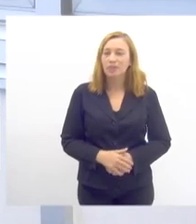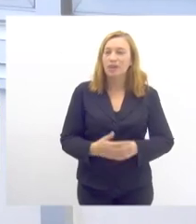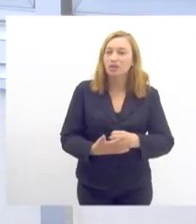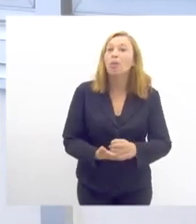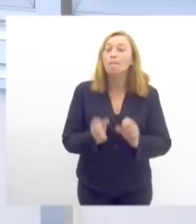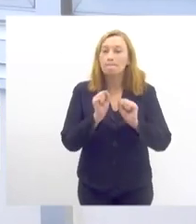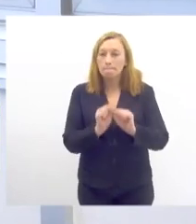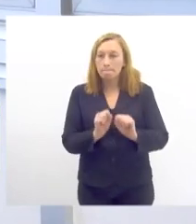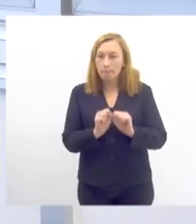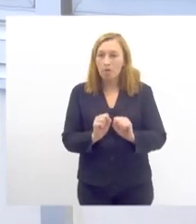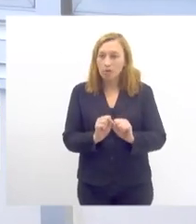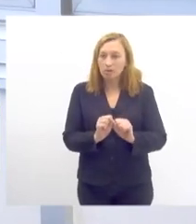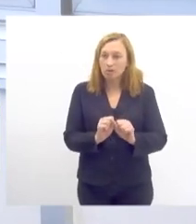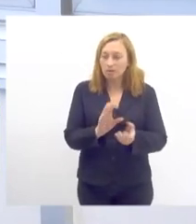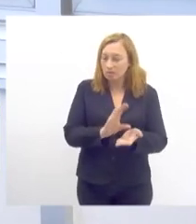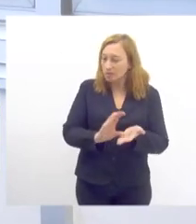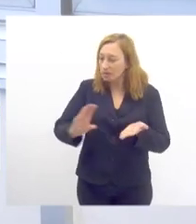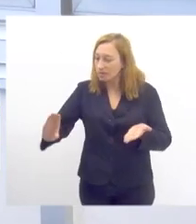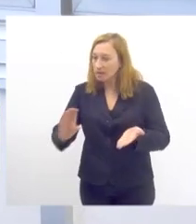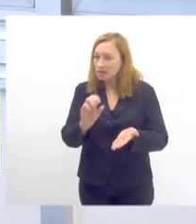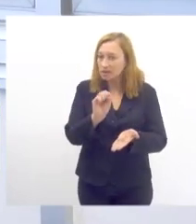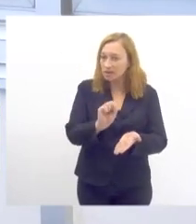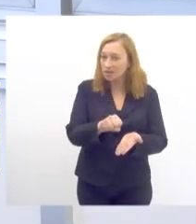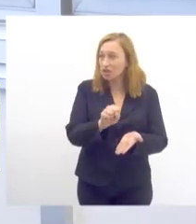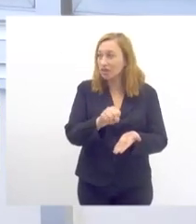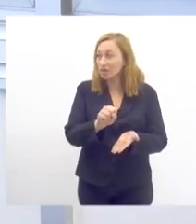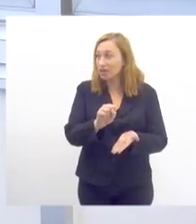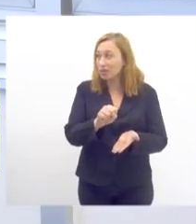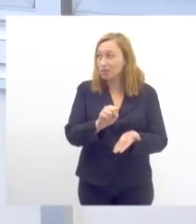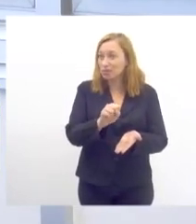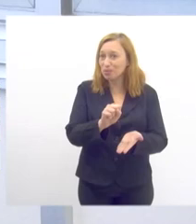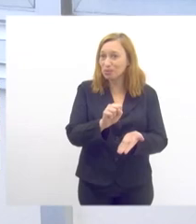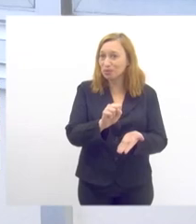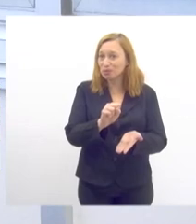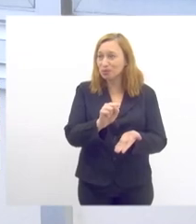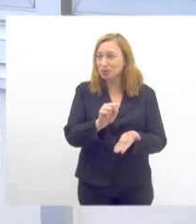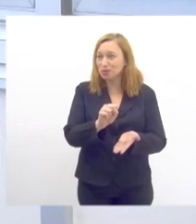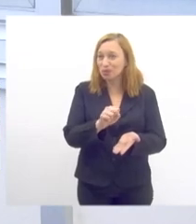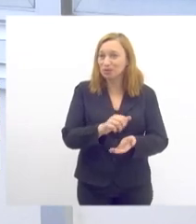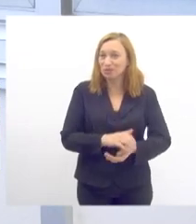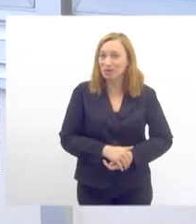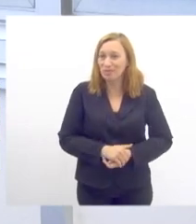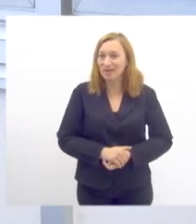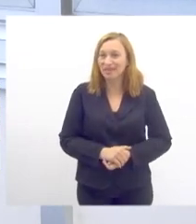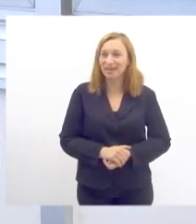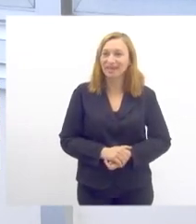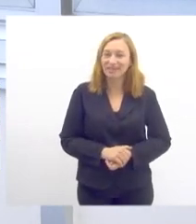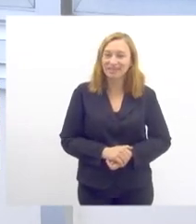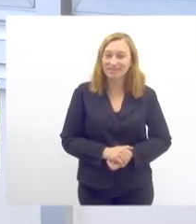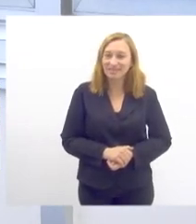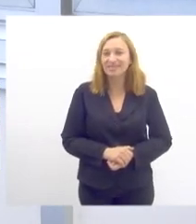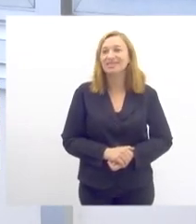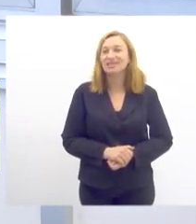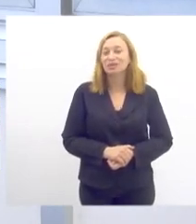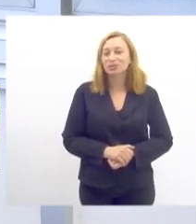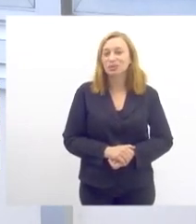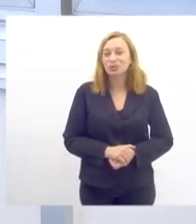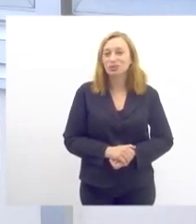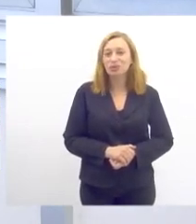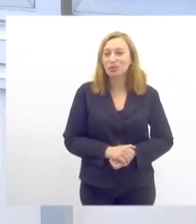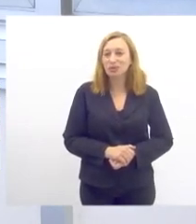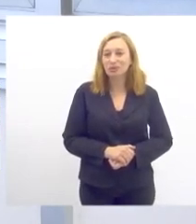pode ser alvo de repasse, sim. Mas nós temos legislações específicas, que foi mencionada pelo deputado